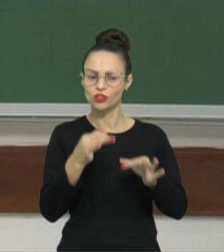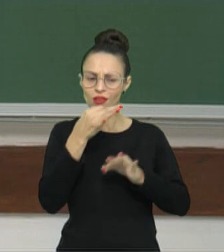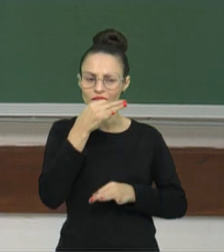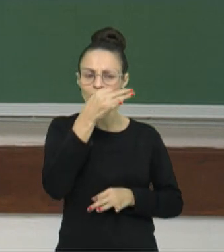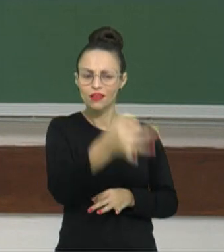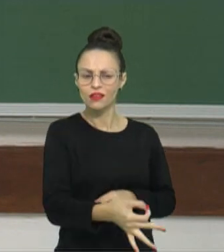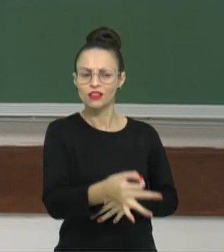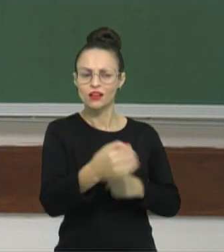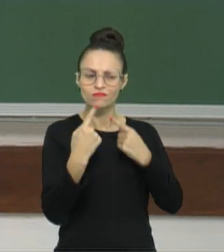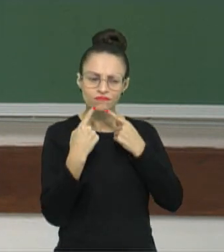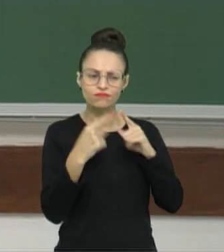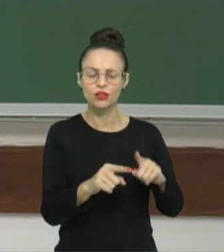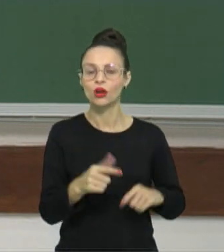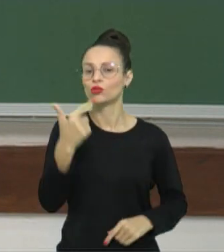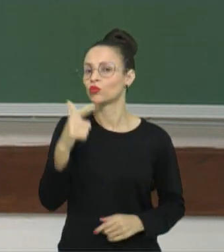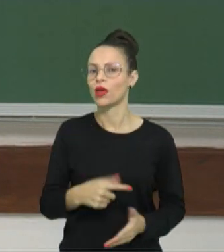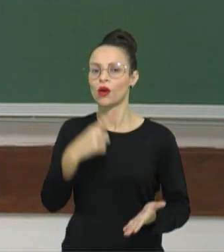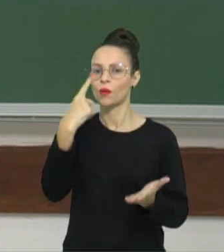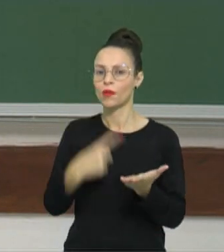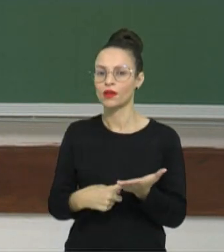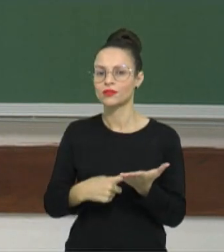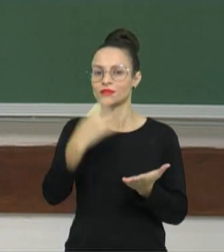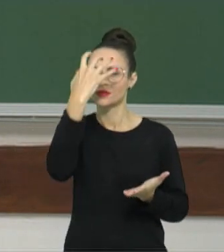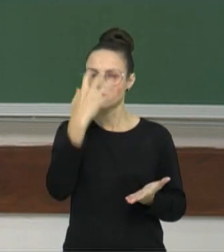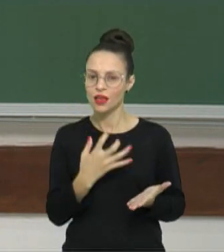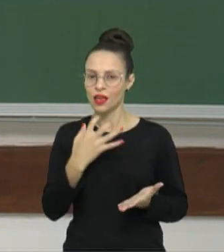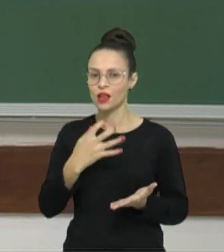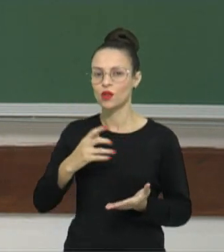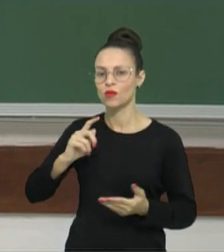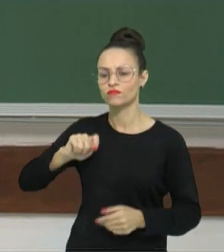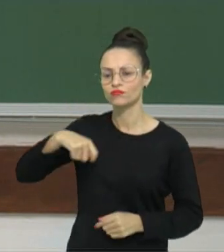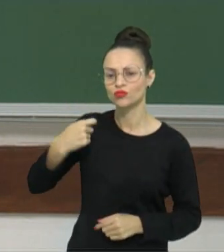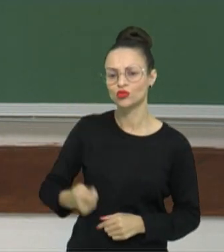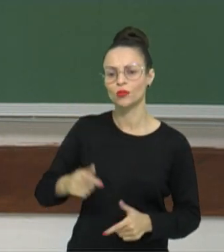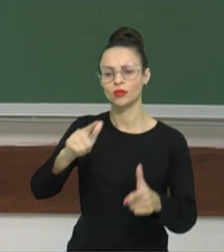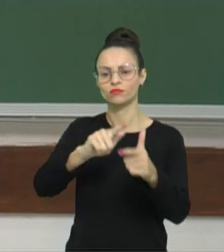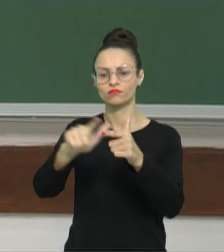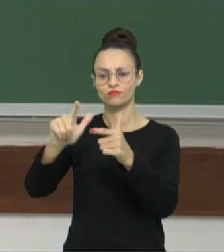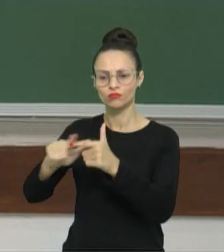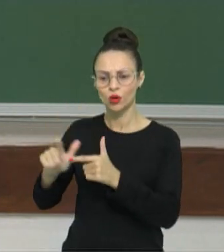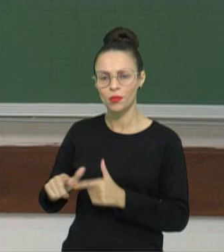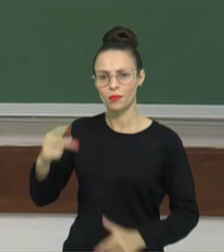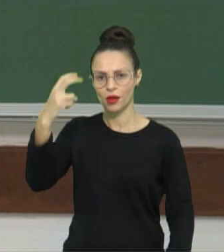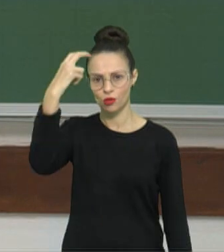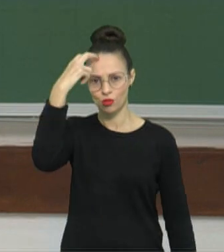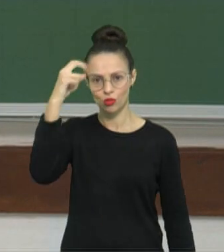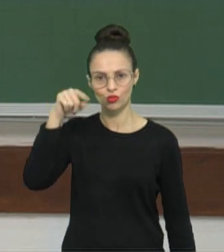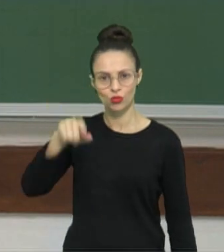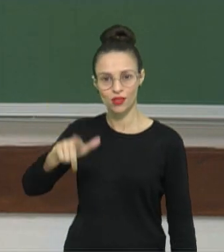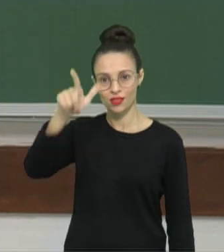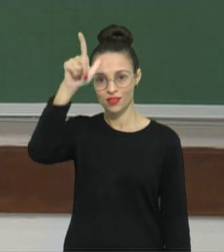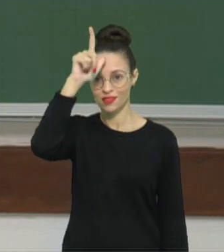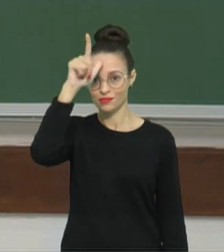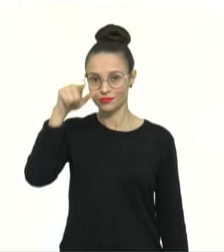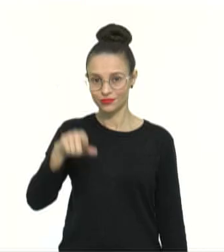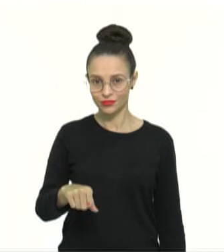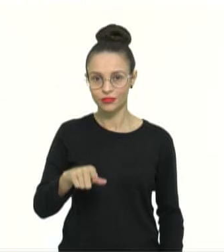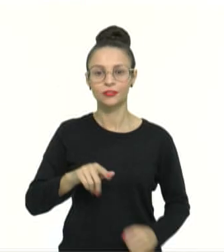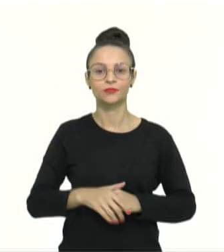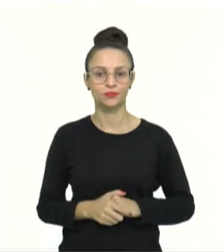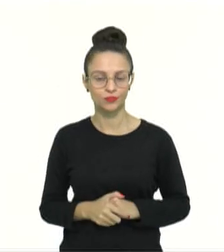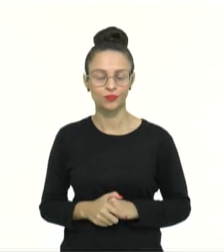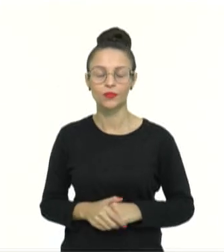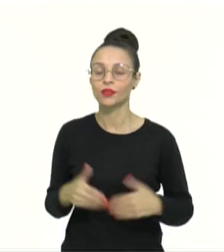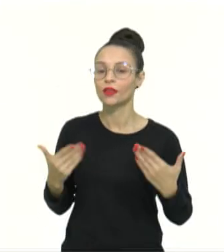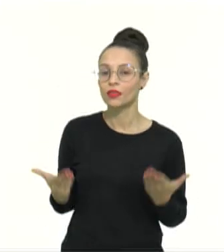tinha um comprometimento muito sério com os problemas da cultura vigente ali da Alemanha moderna. E o